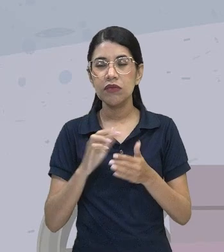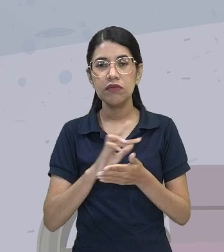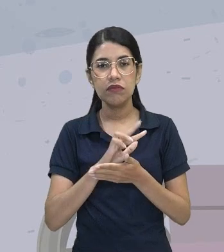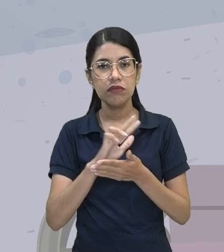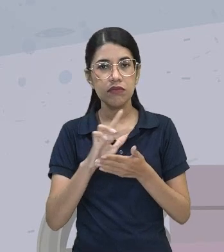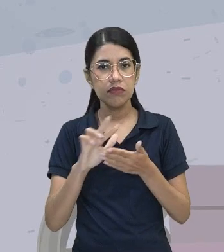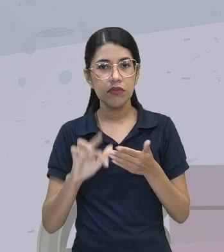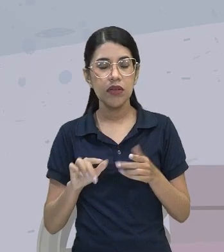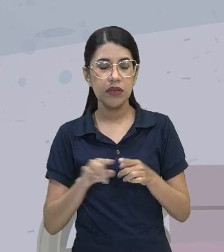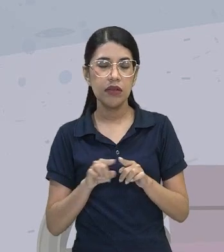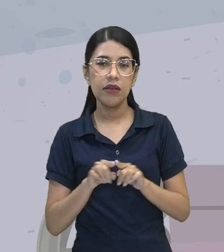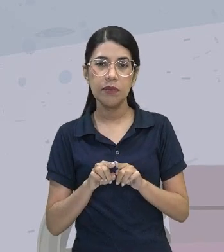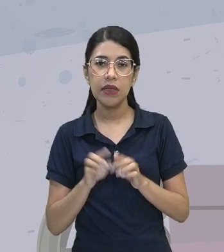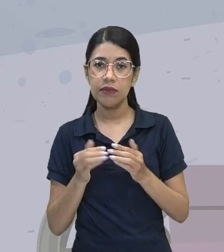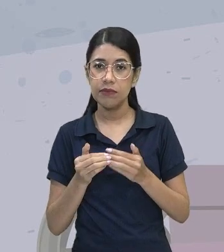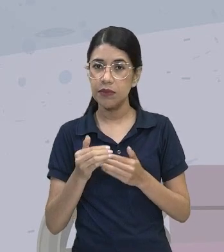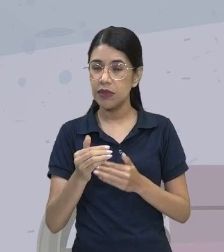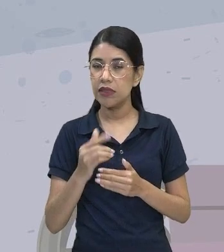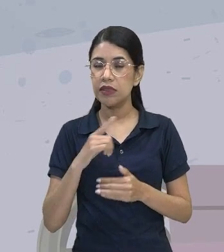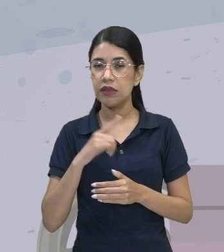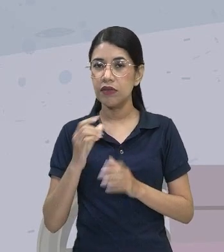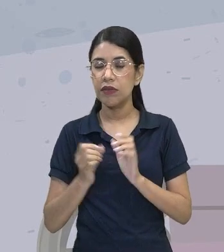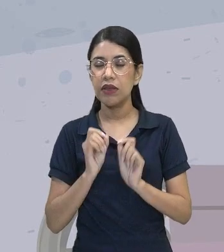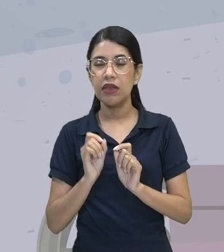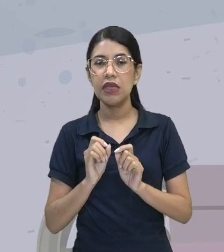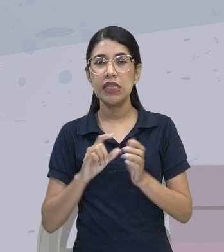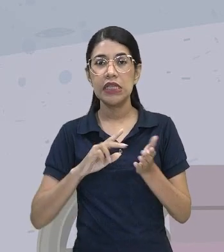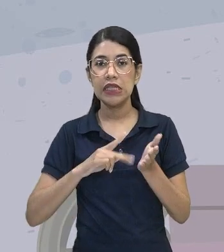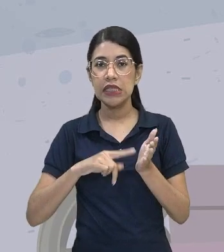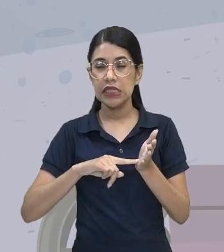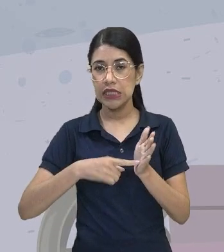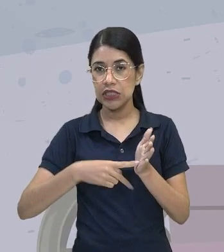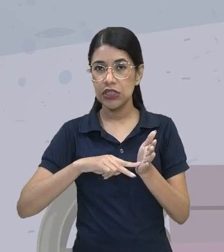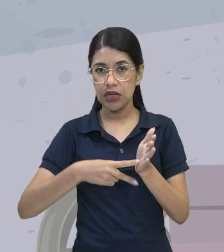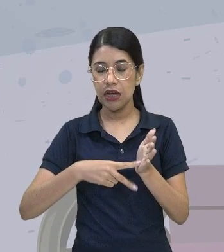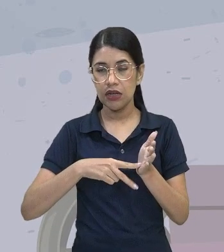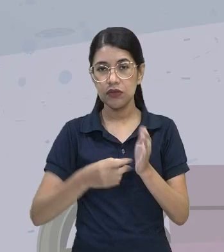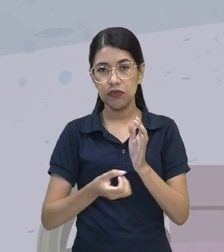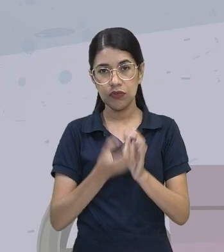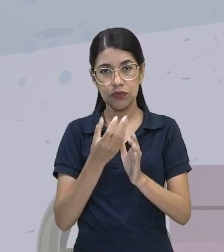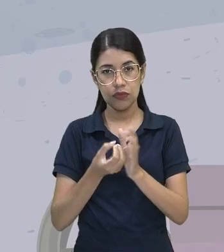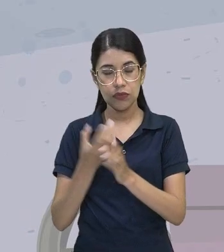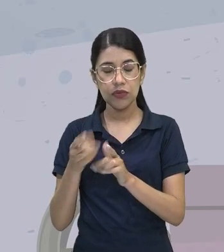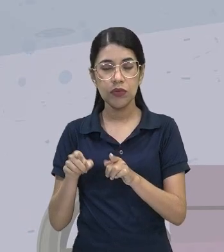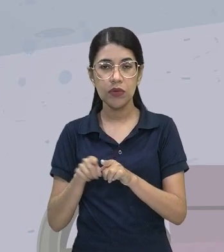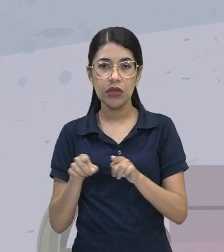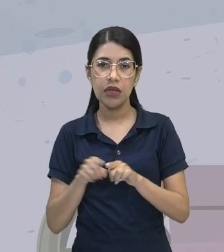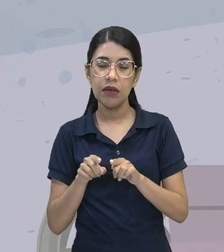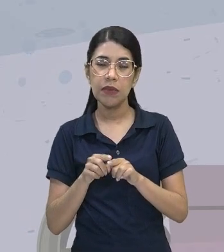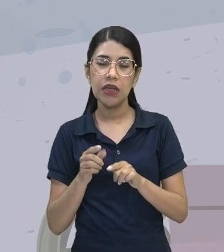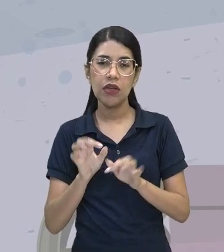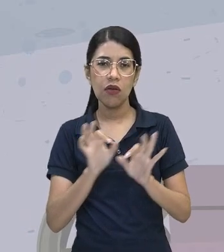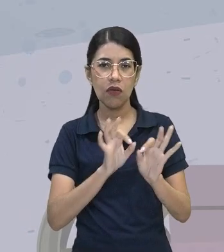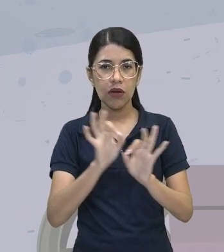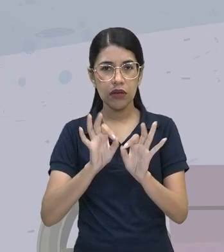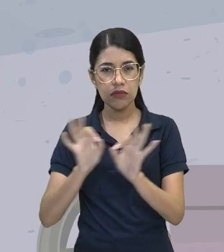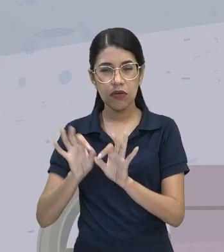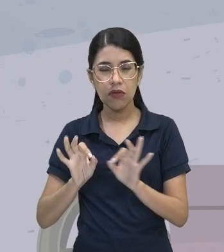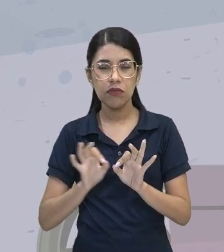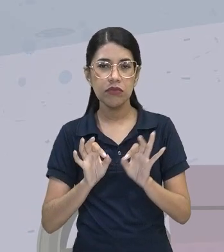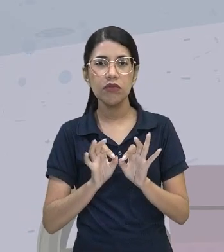mais. Foi nesse momento onde surgiram os sindicatos, por exemplo, e também outras formas de organização